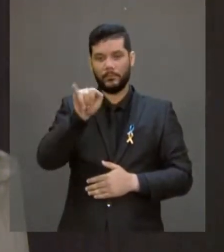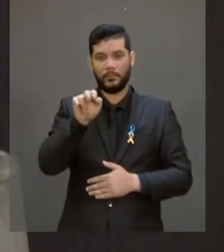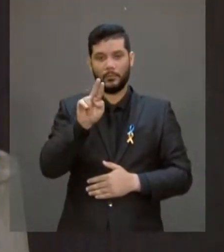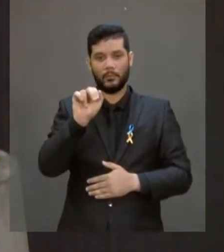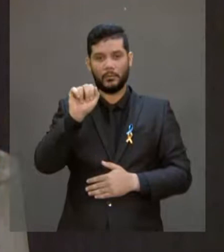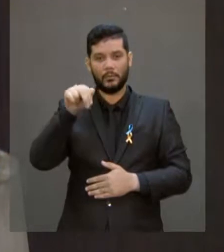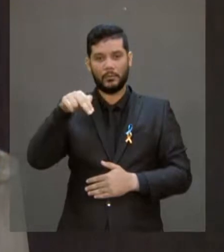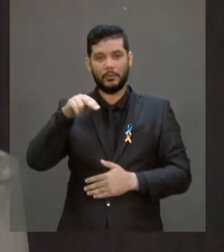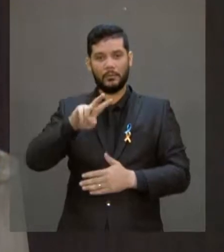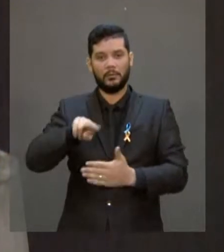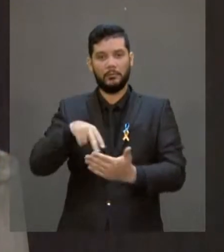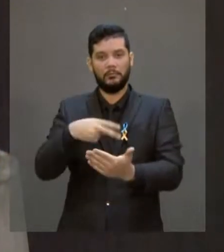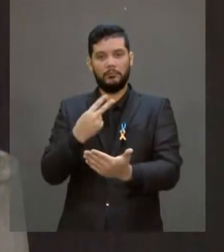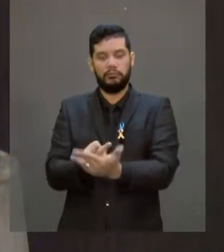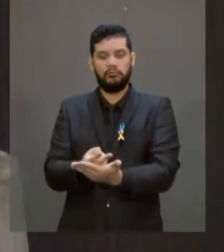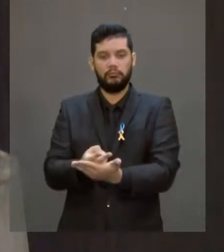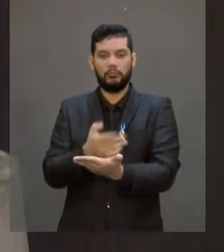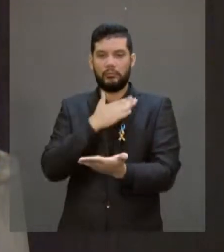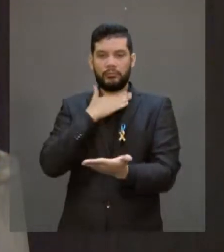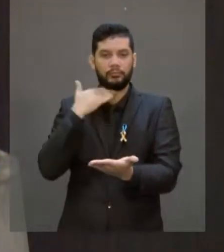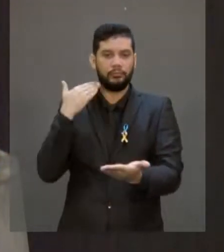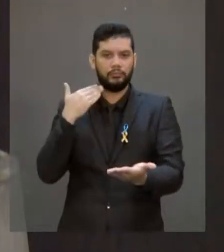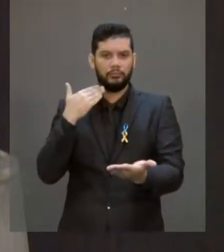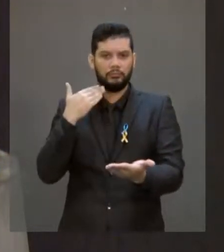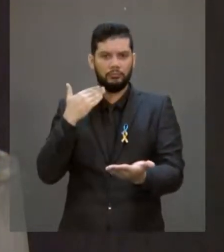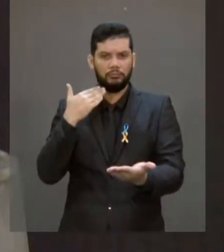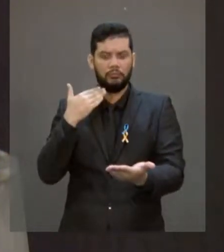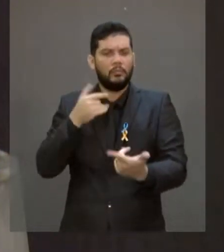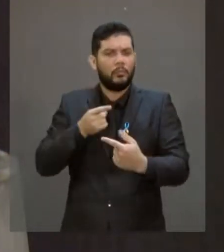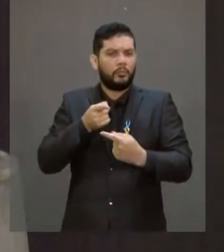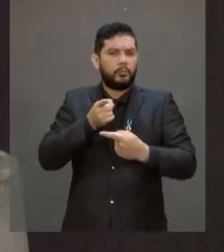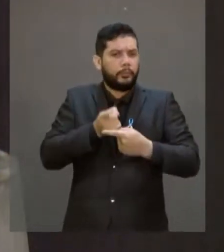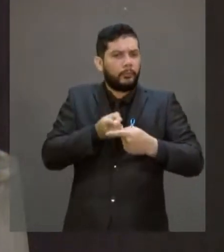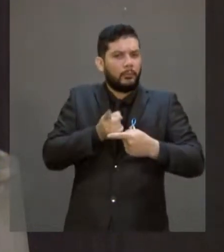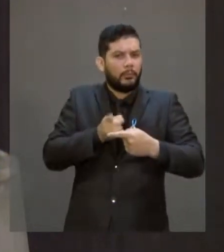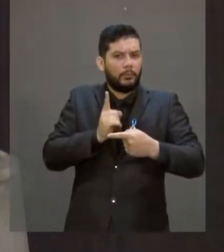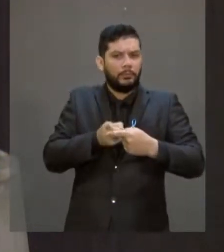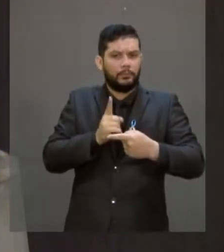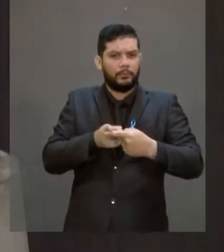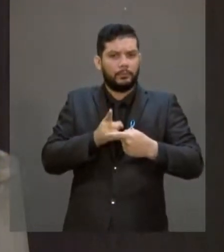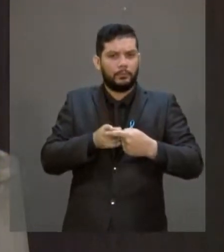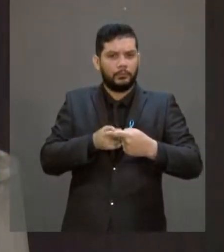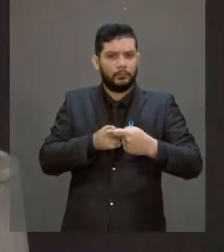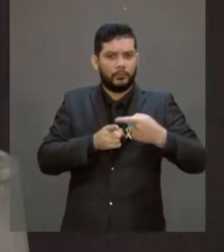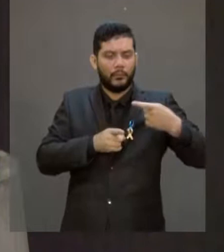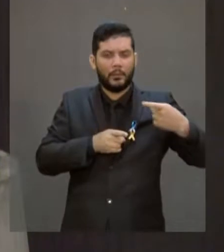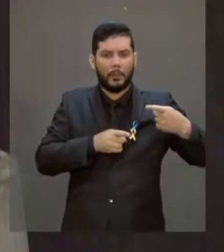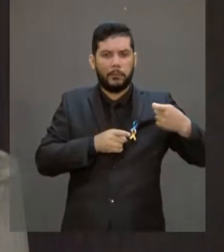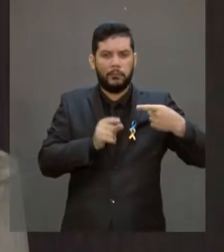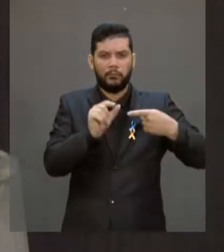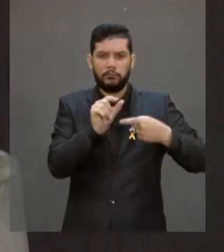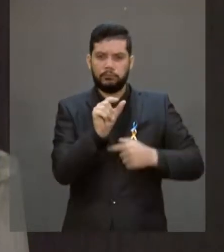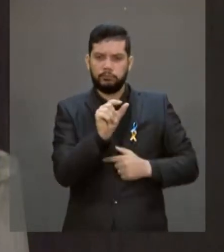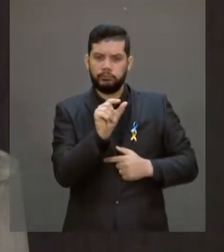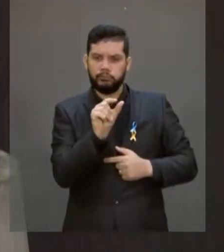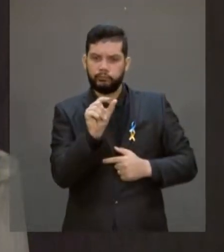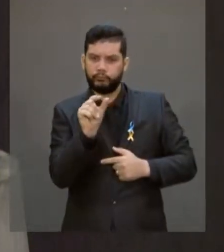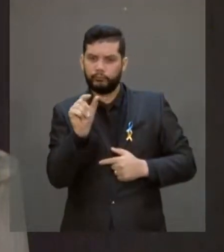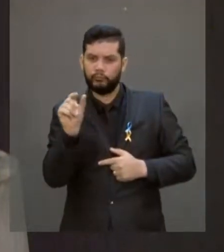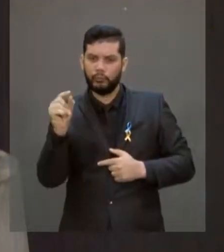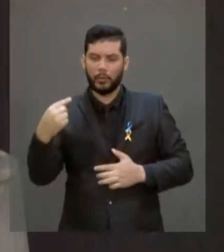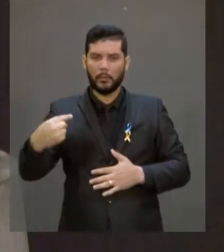Tombou sem vida após ser alvo de um projétil disparado por arma de